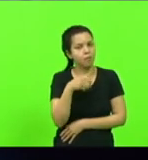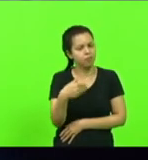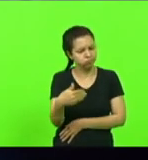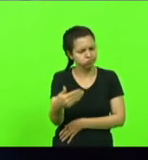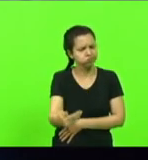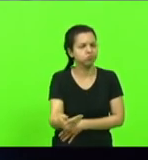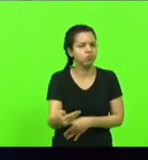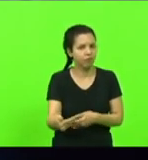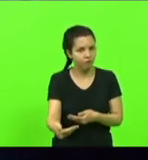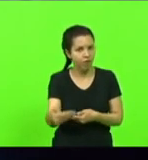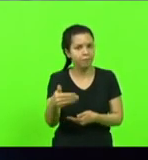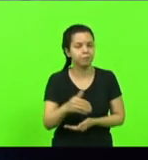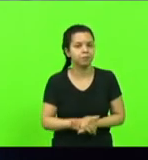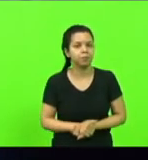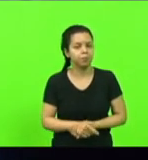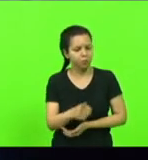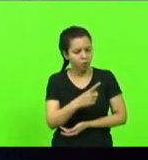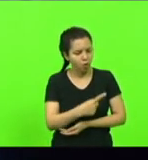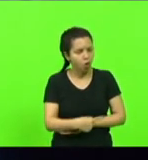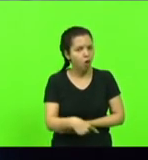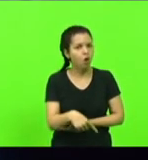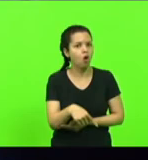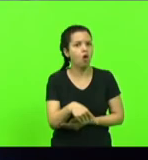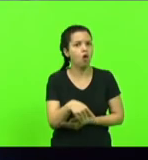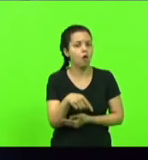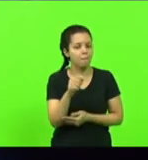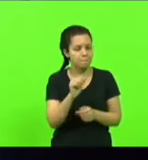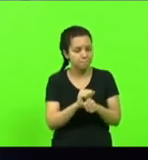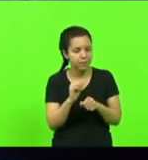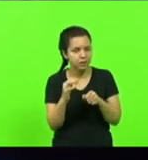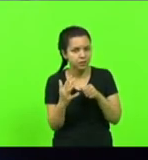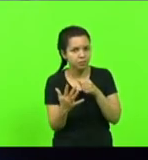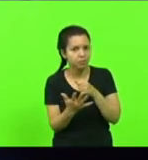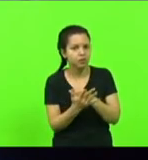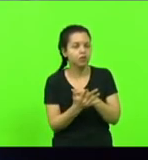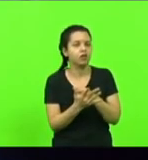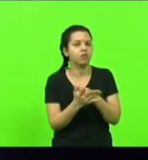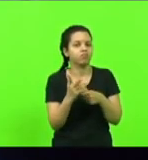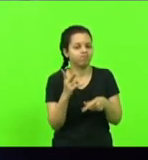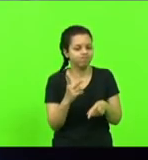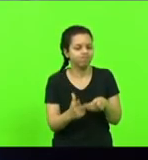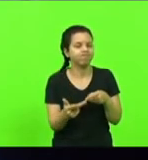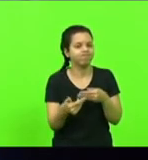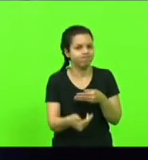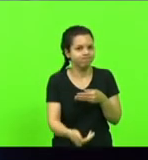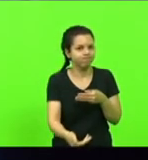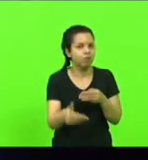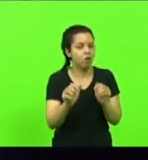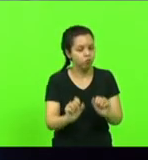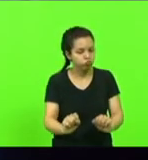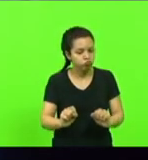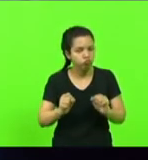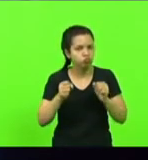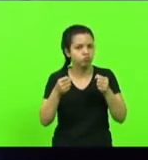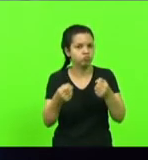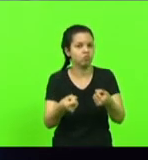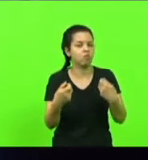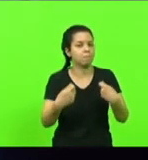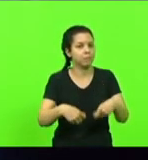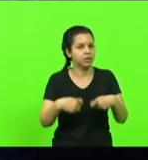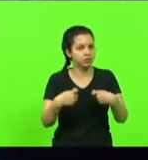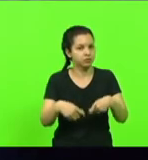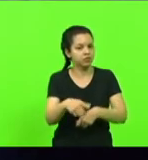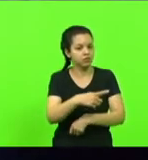Nós vamos vencer essa pandemia, mas é preciso ainda esforço no sentido de que a